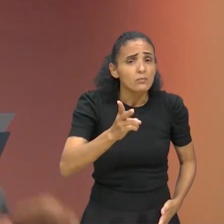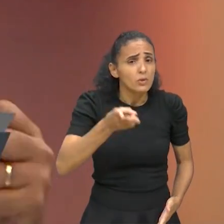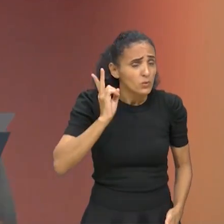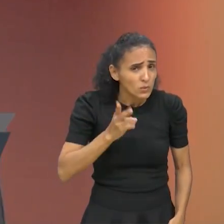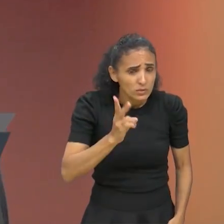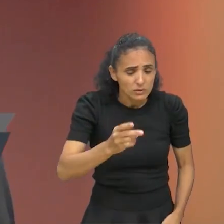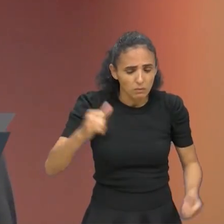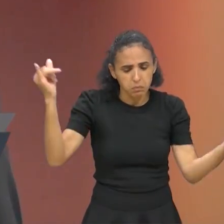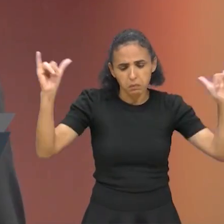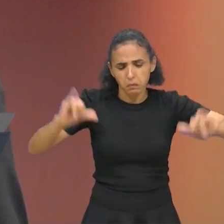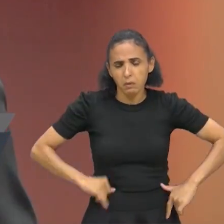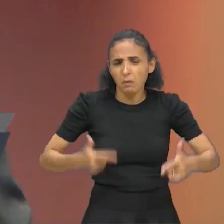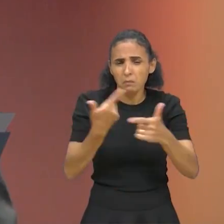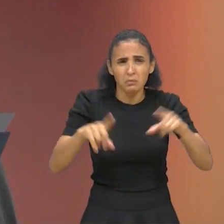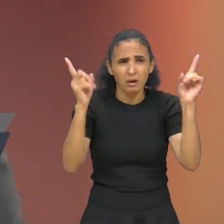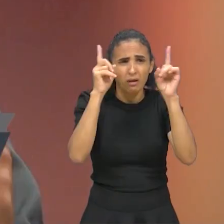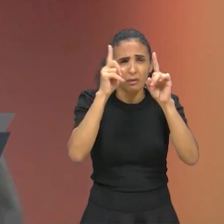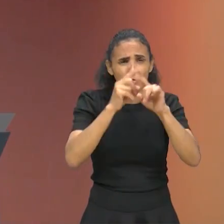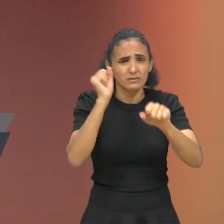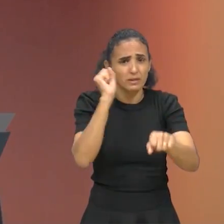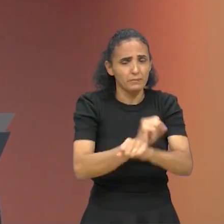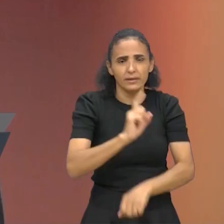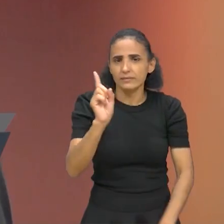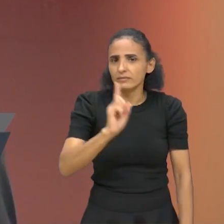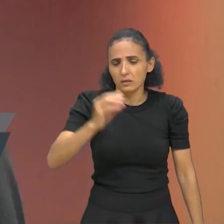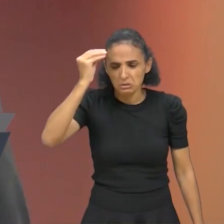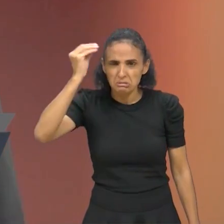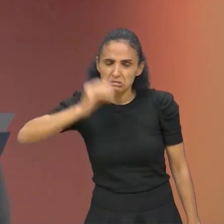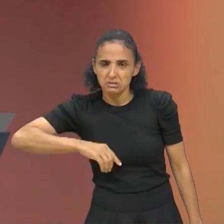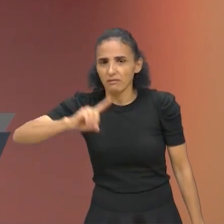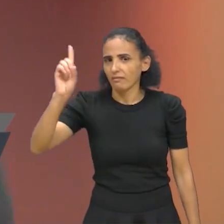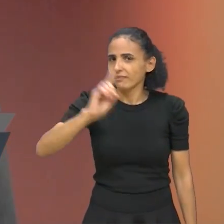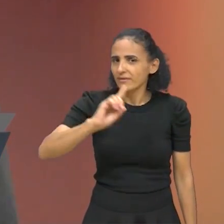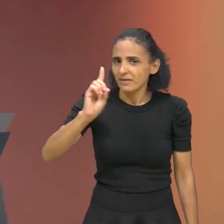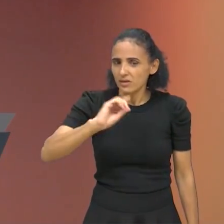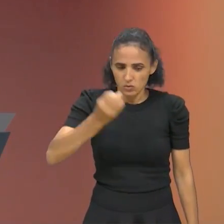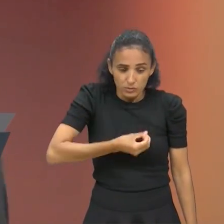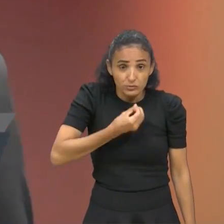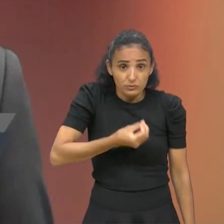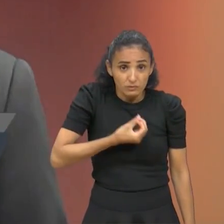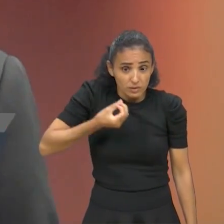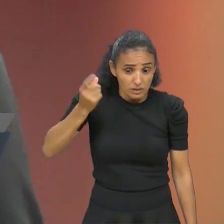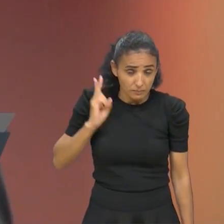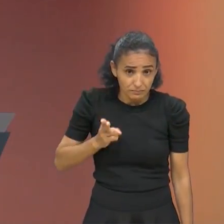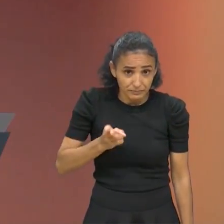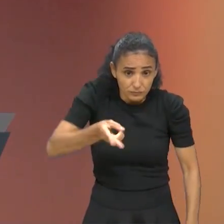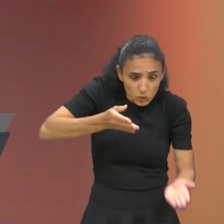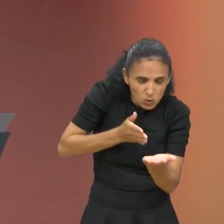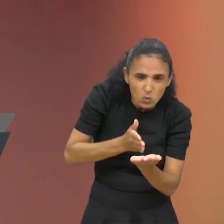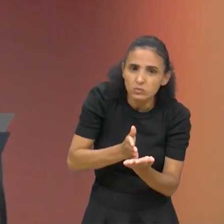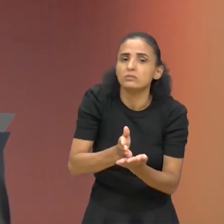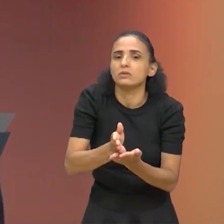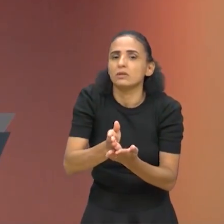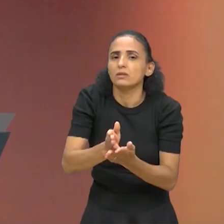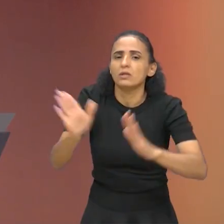que a tribulação faça com que o seu barco, impactado pelas ondas, possa ficar sem